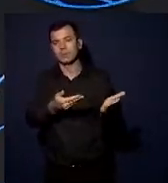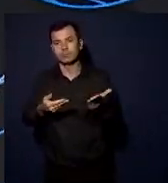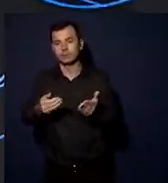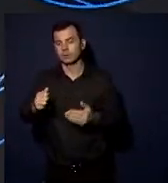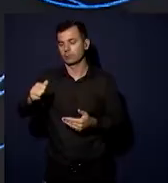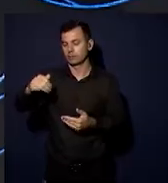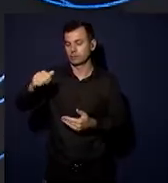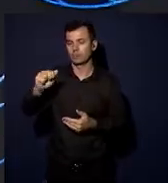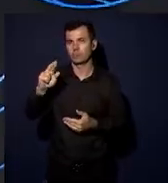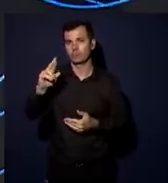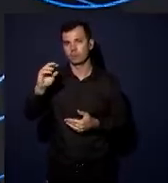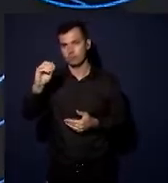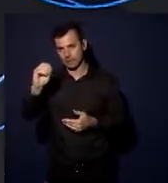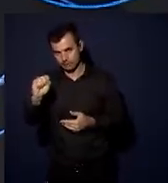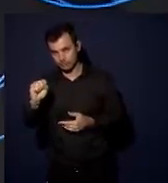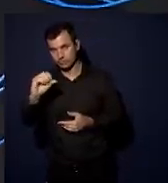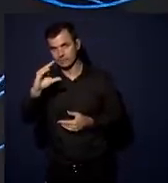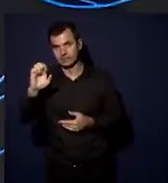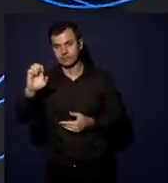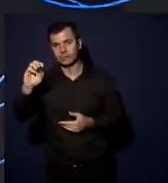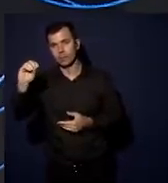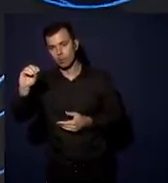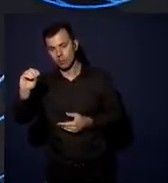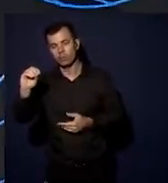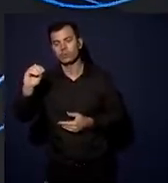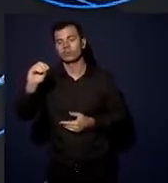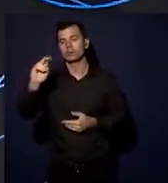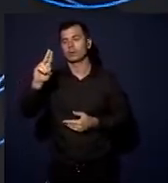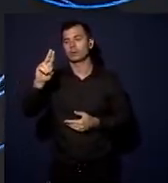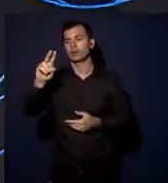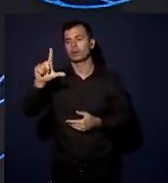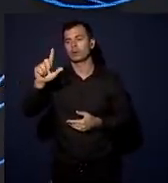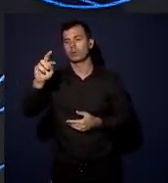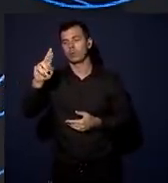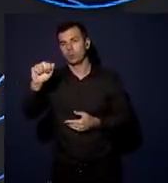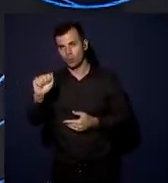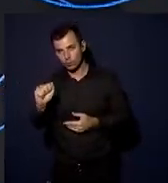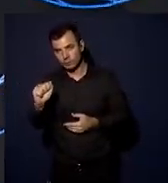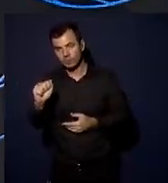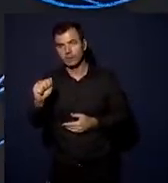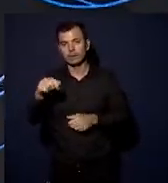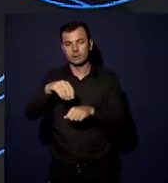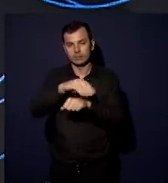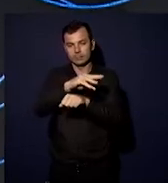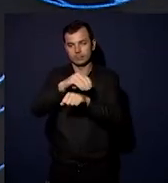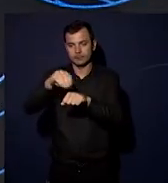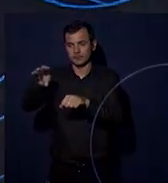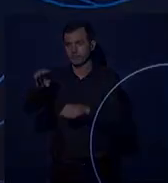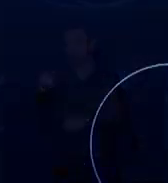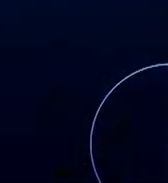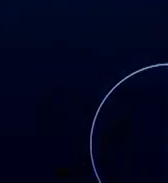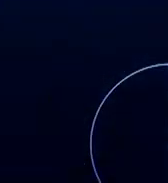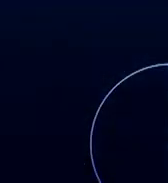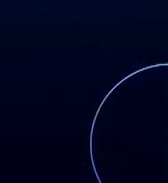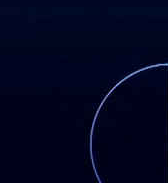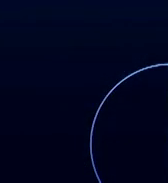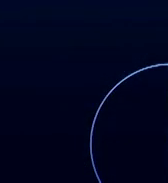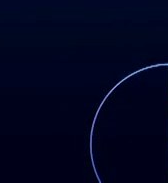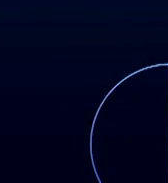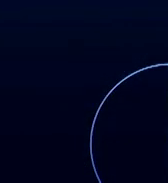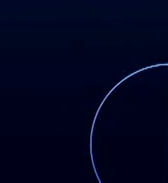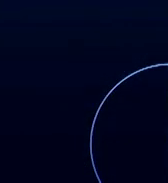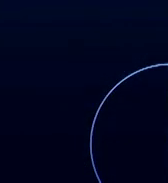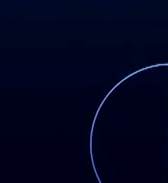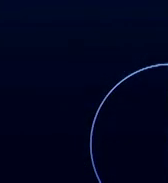se ou da outra parte Maurício Barros se ou da Andy Brasil e o moderador Vitória Perona sócio do BTG